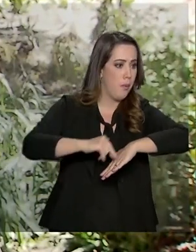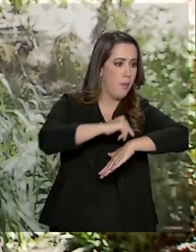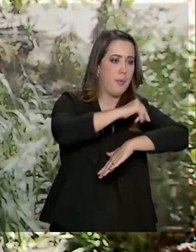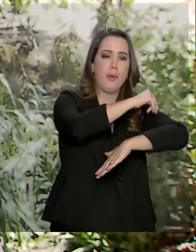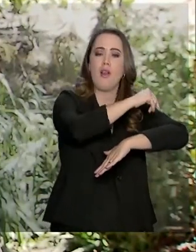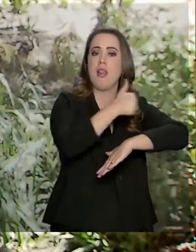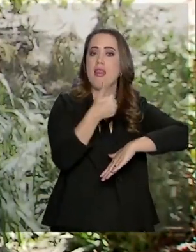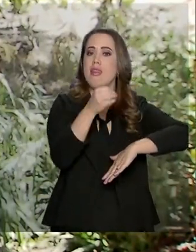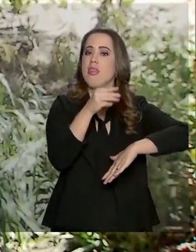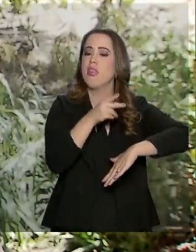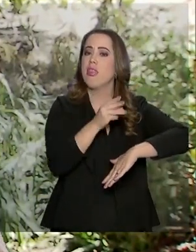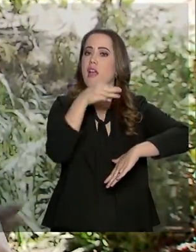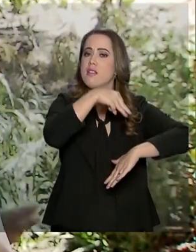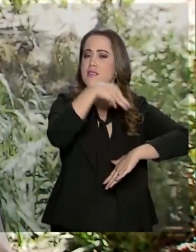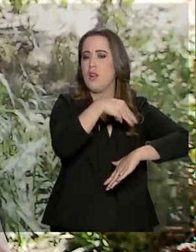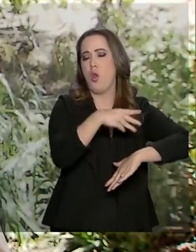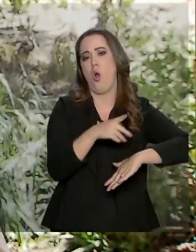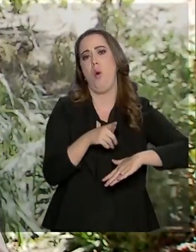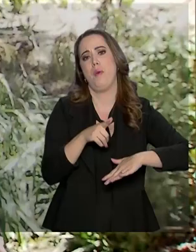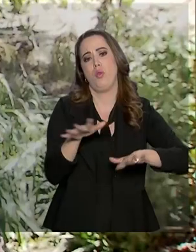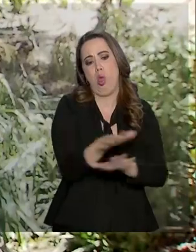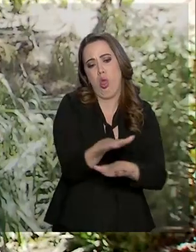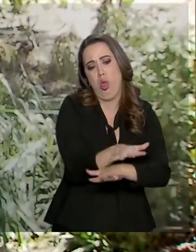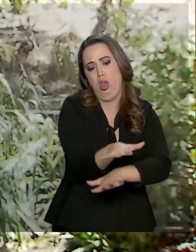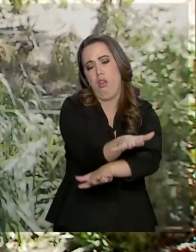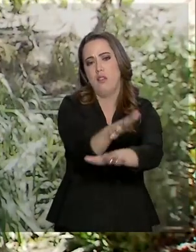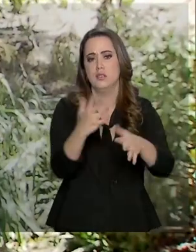lama, em extensão de